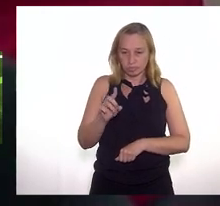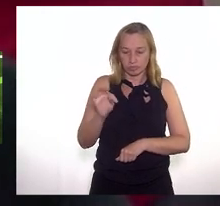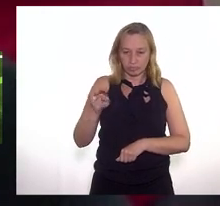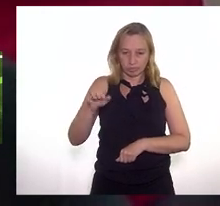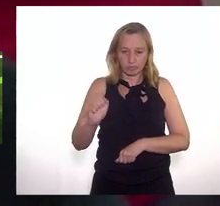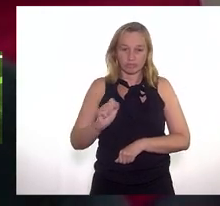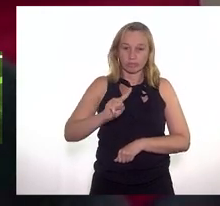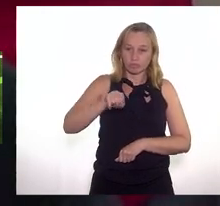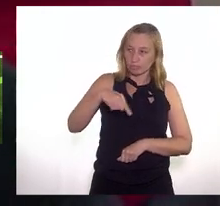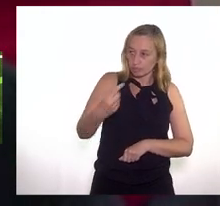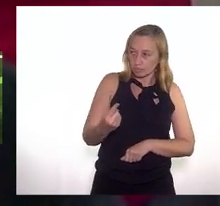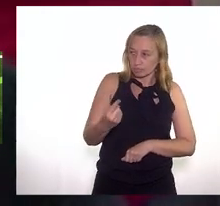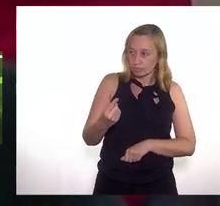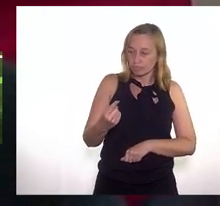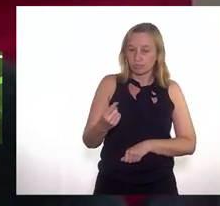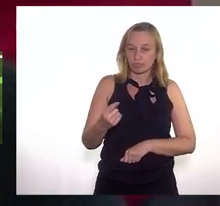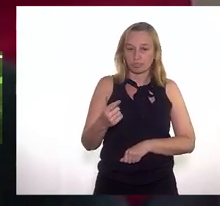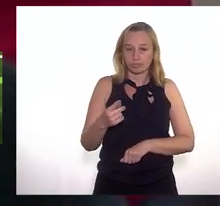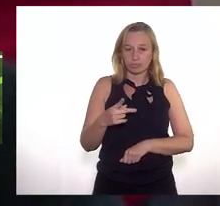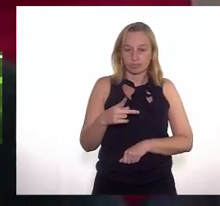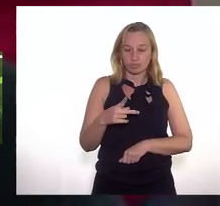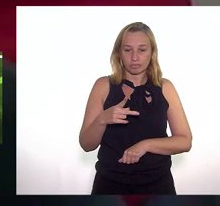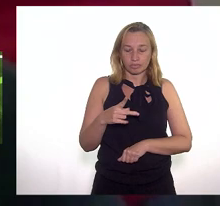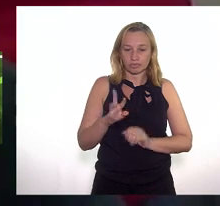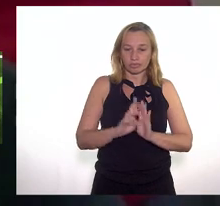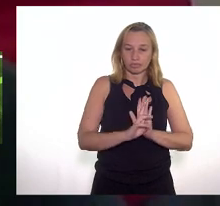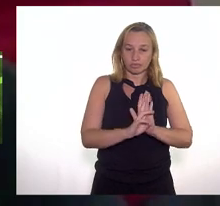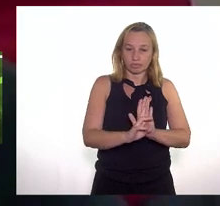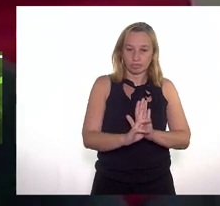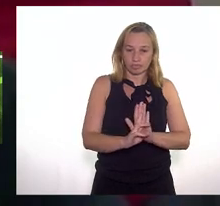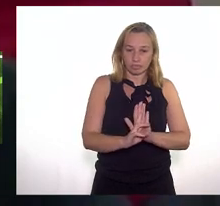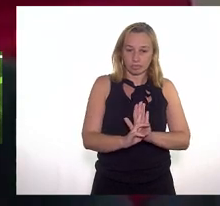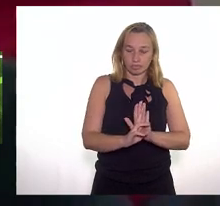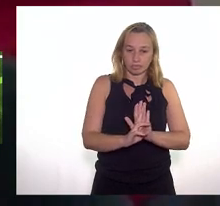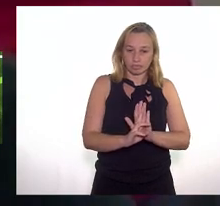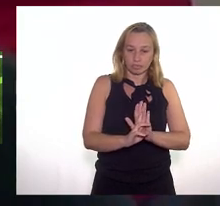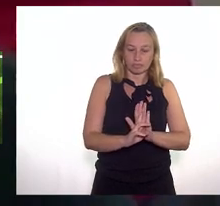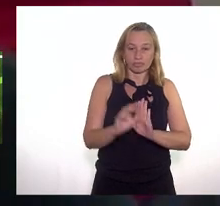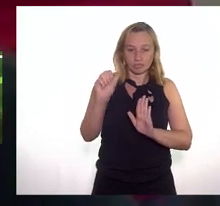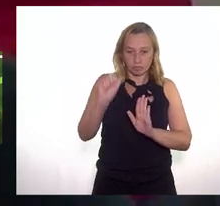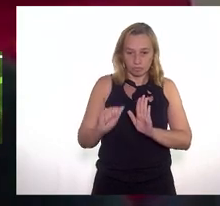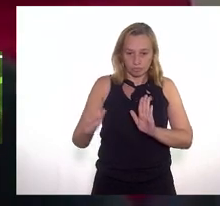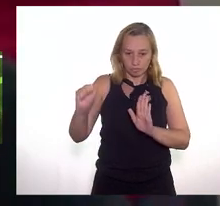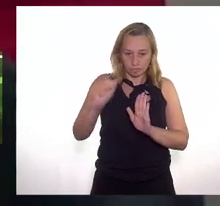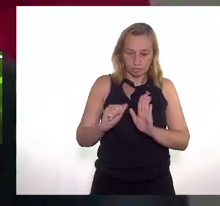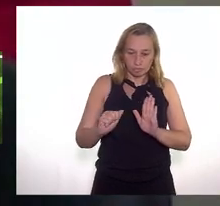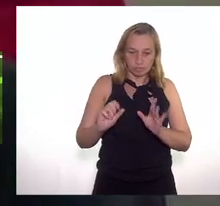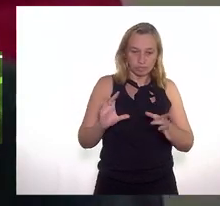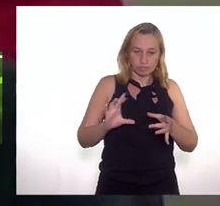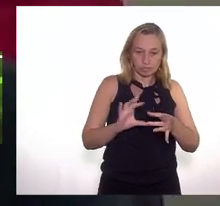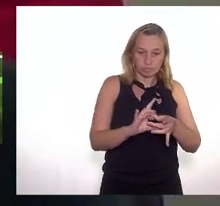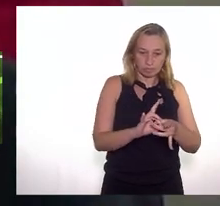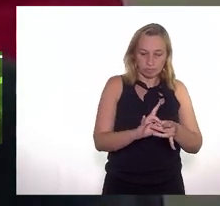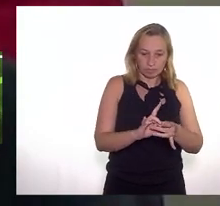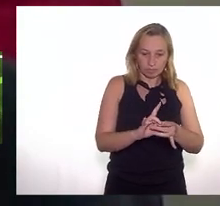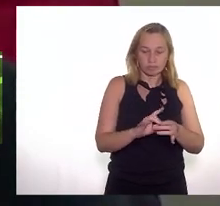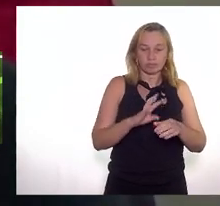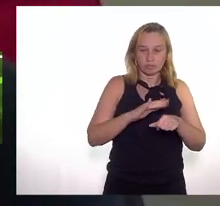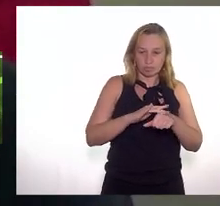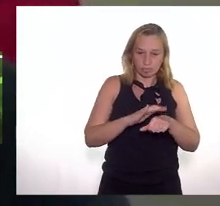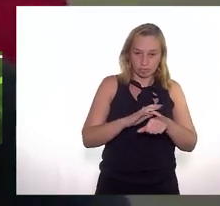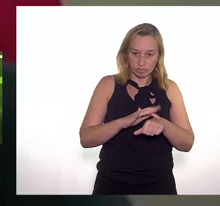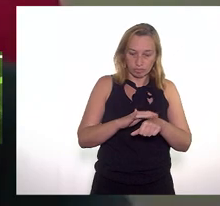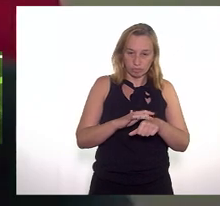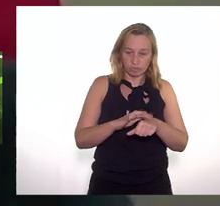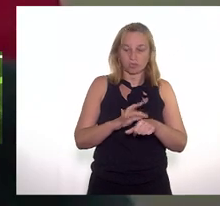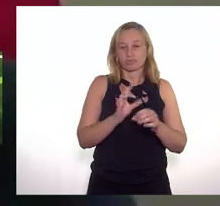seguida, vou passar a palavra às representações, né, das associações vinculadas às doenças